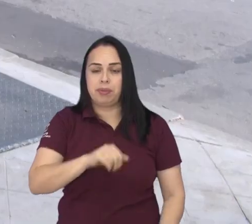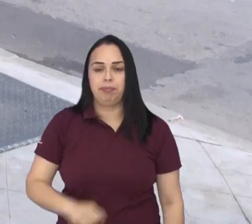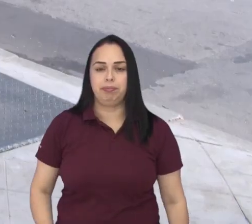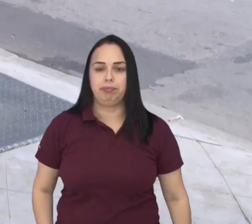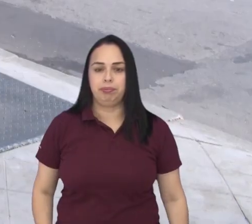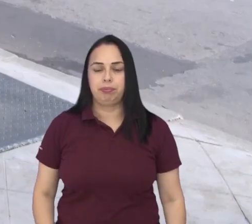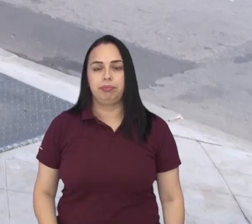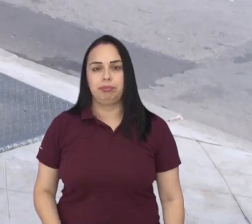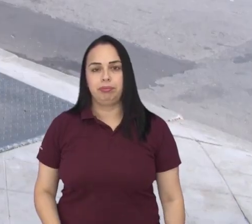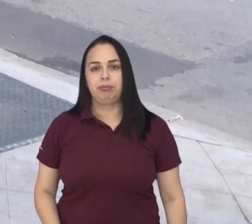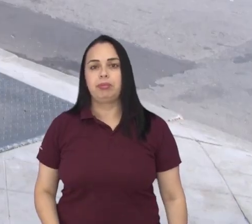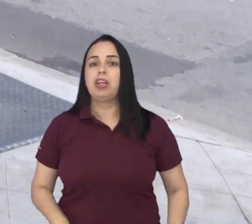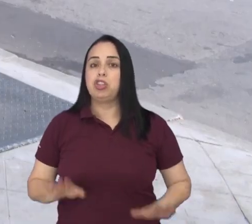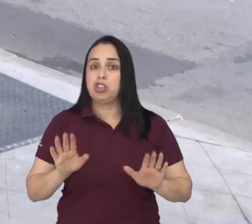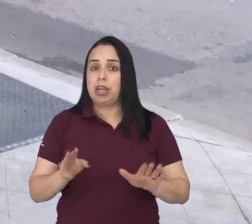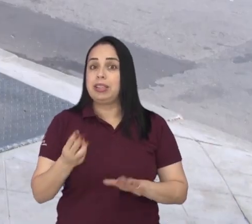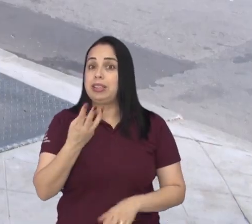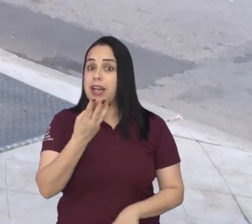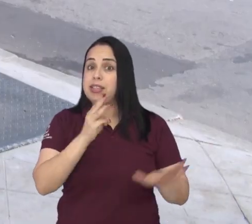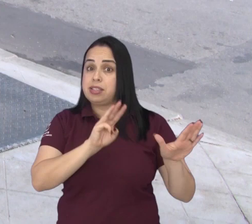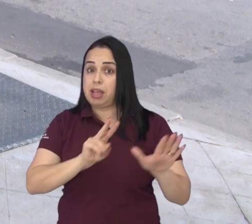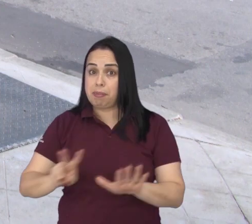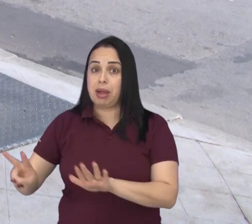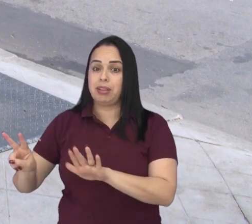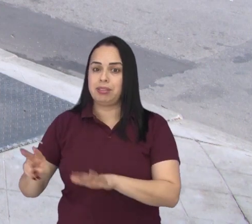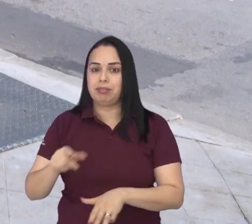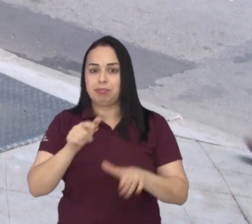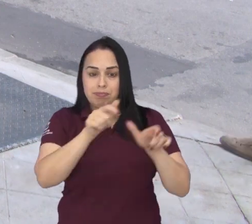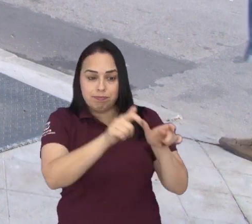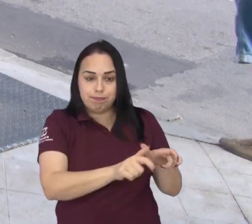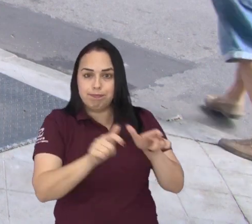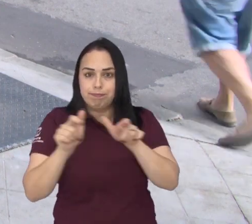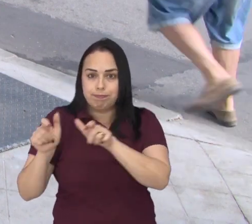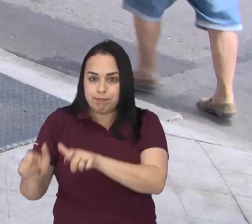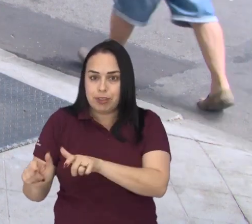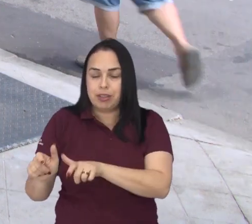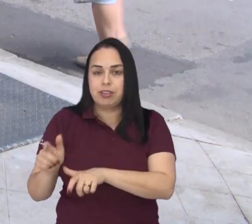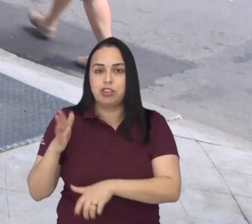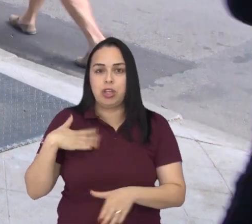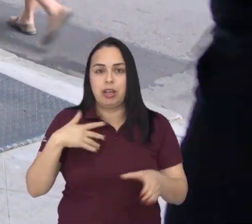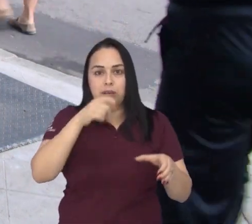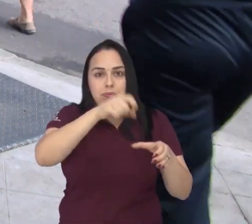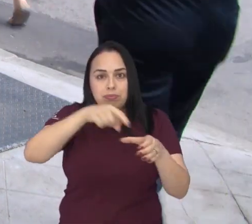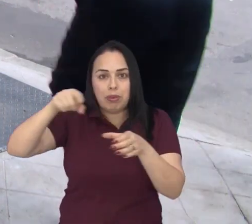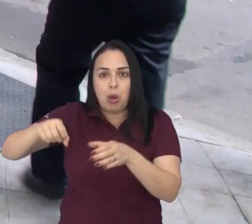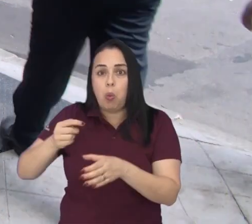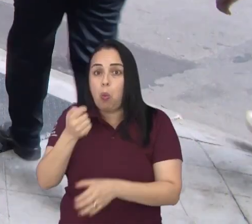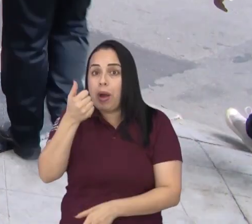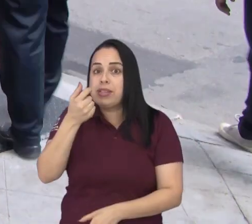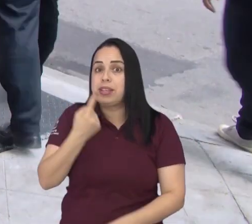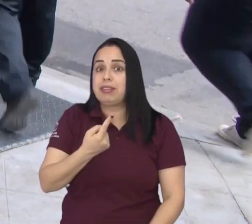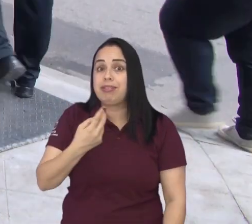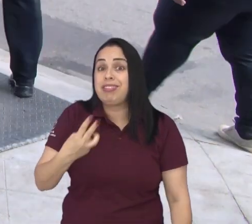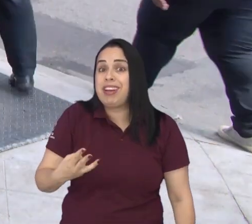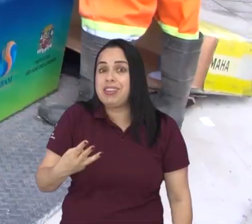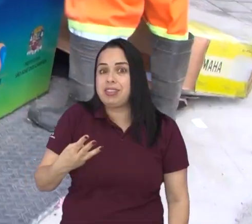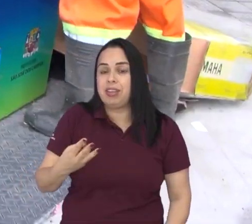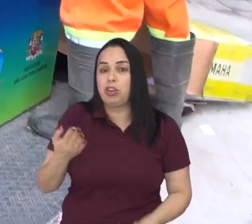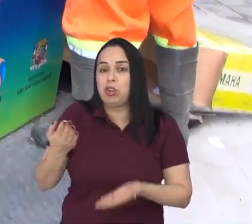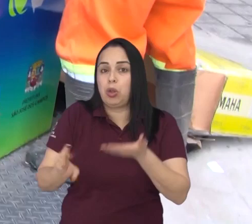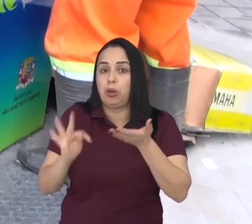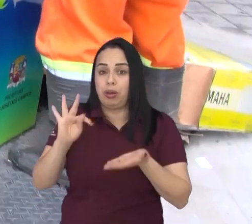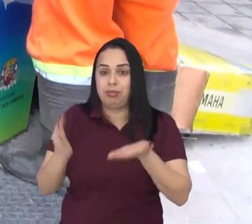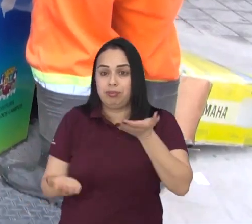utilizado. 3 semanas após a instalação, as lixeiras da Siqueira Campos receberam quase 13 toneladas de resíduos.